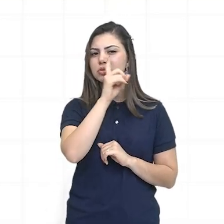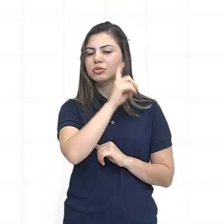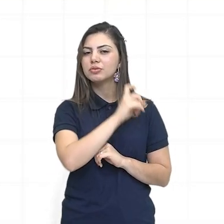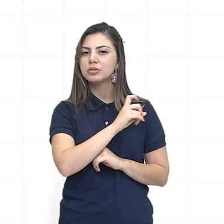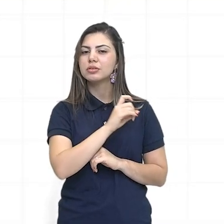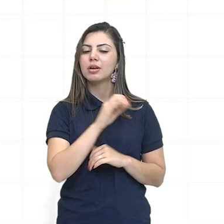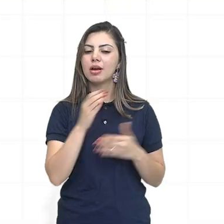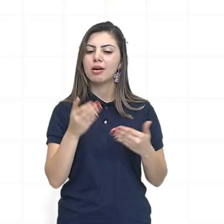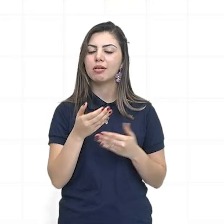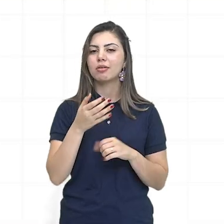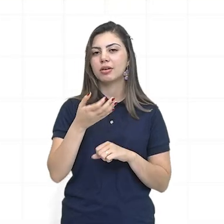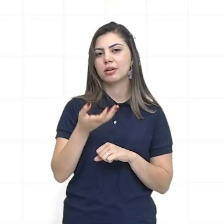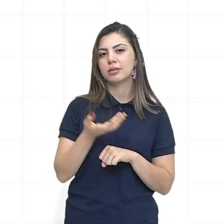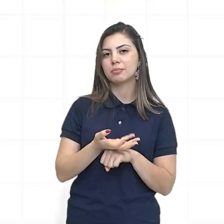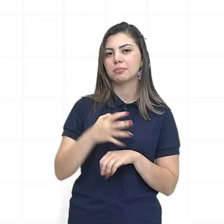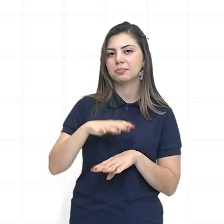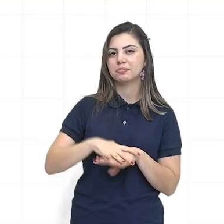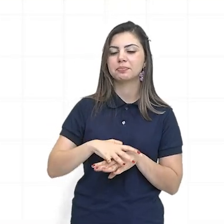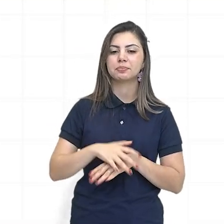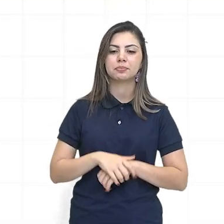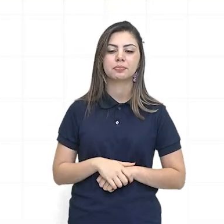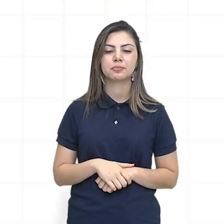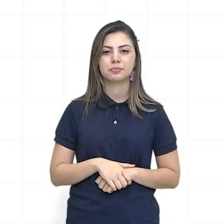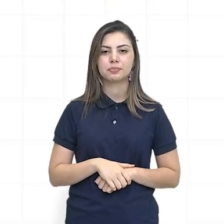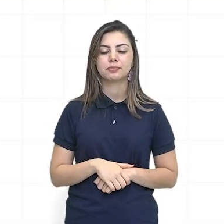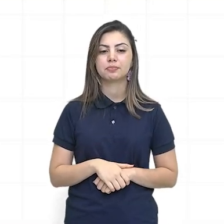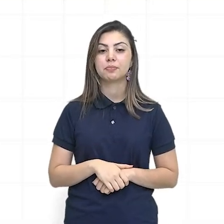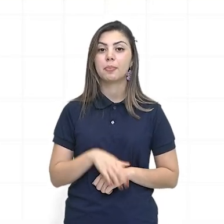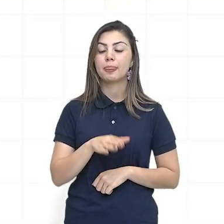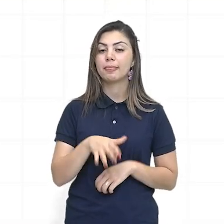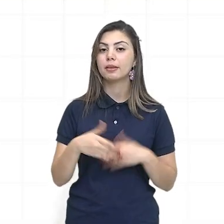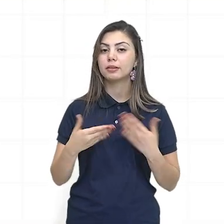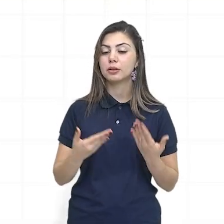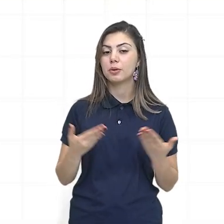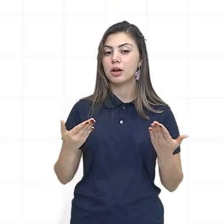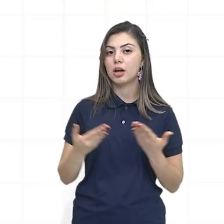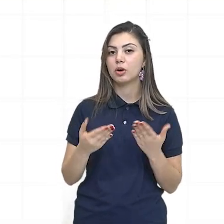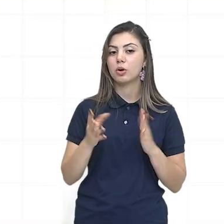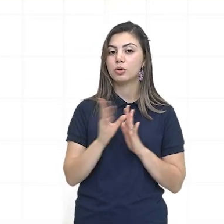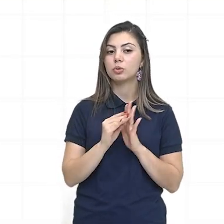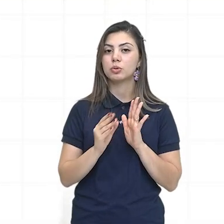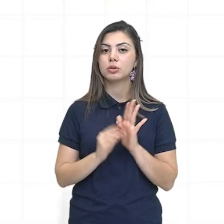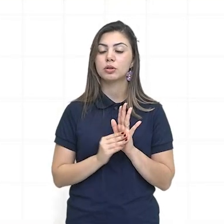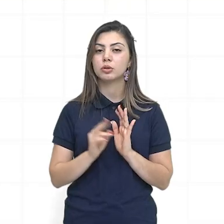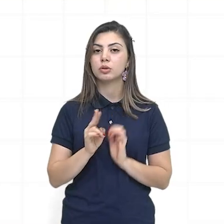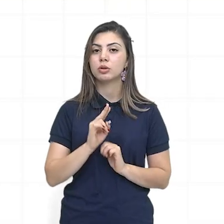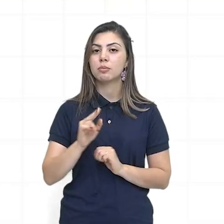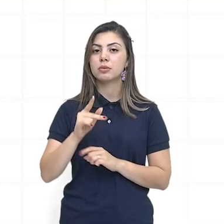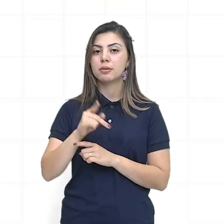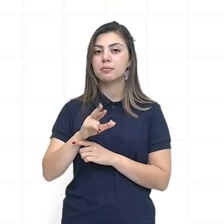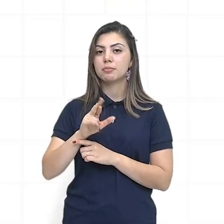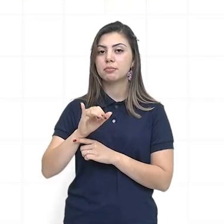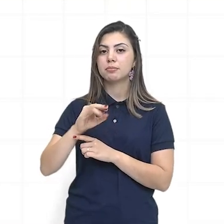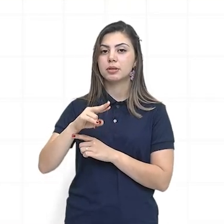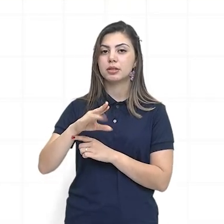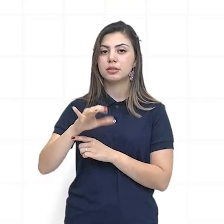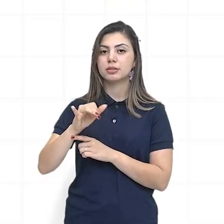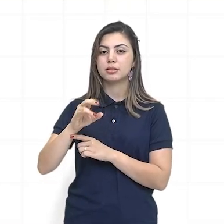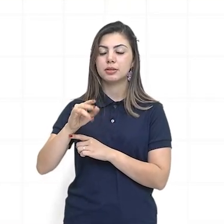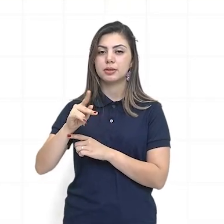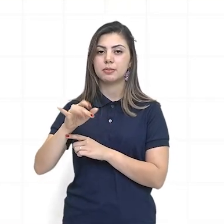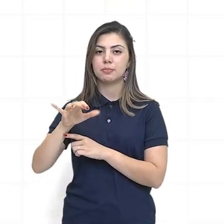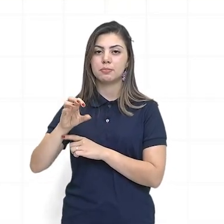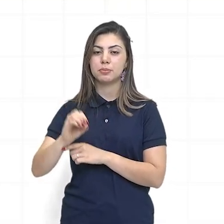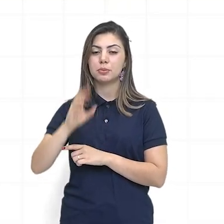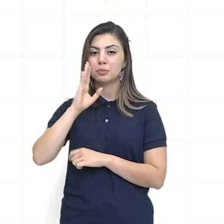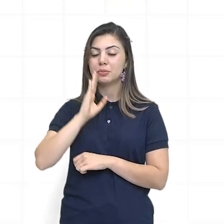dentro desse conteúdo de matemática. Esse assunto aqui, lá, é chamado de princípio fundamental da